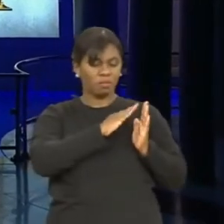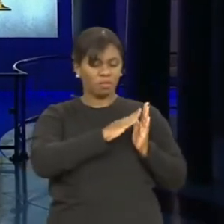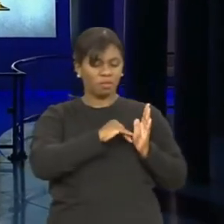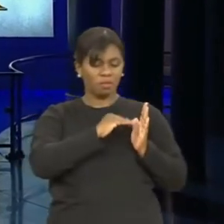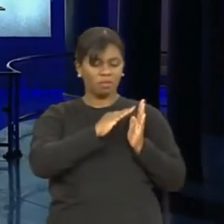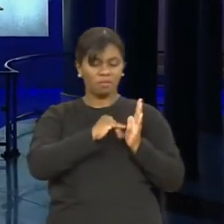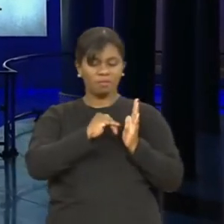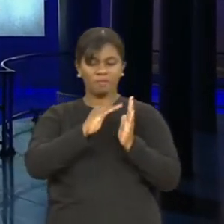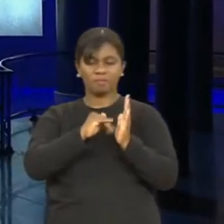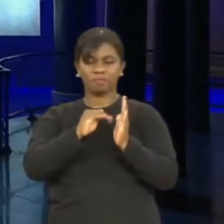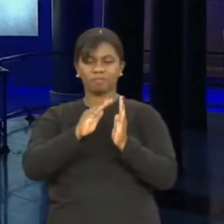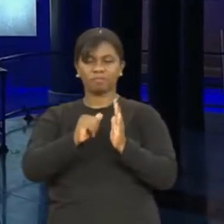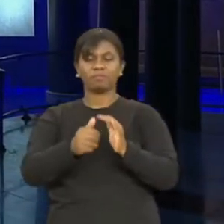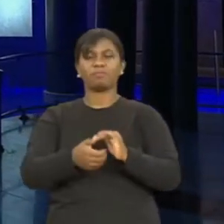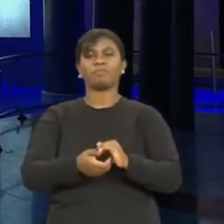Não diga nada.